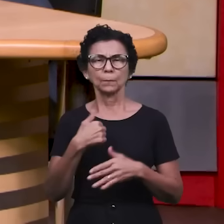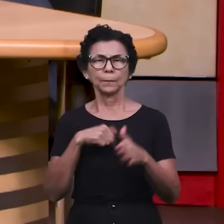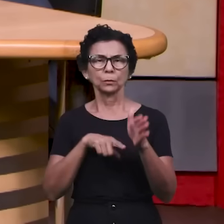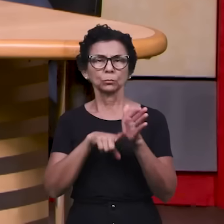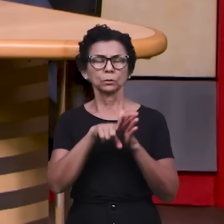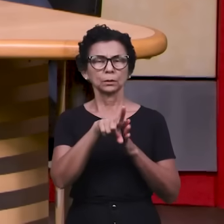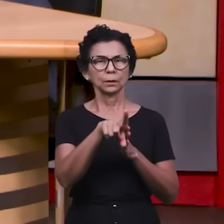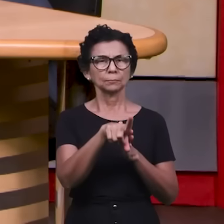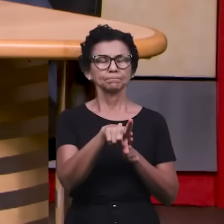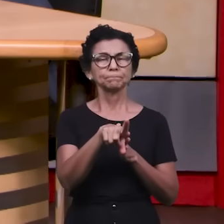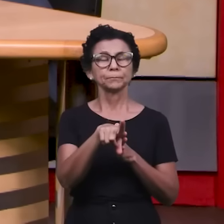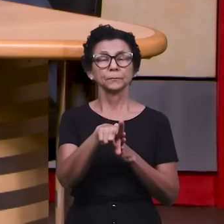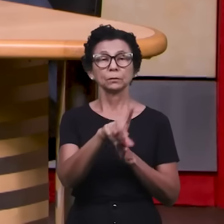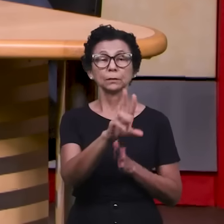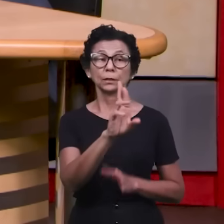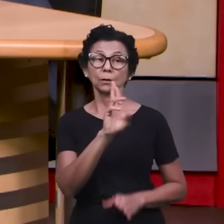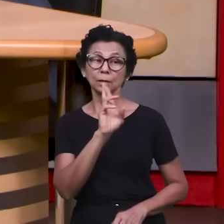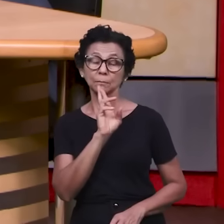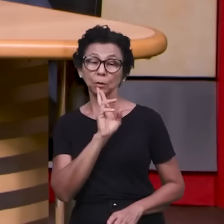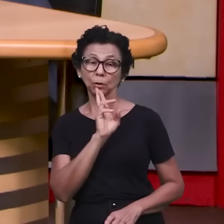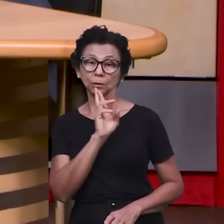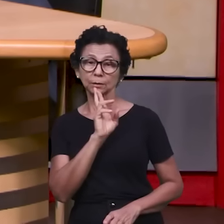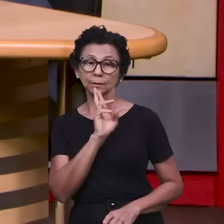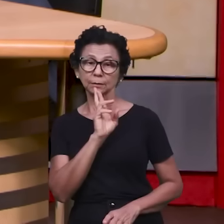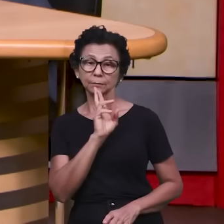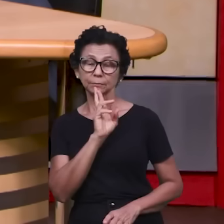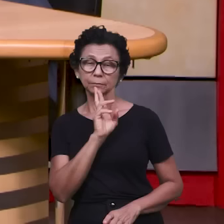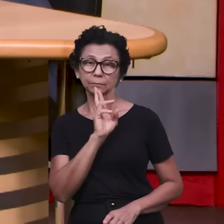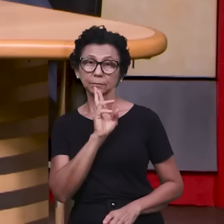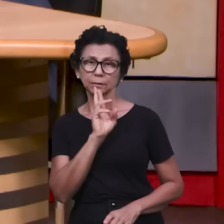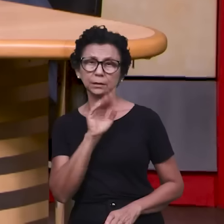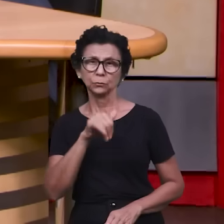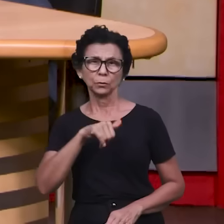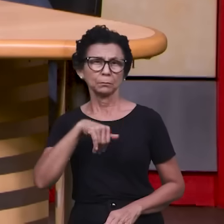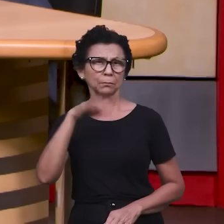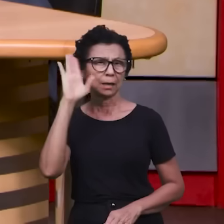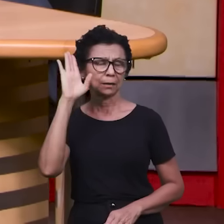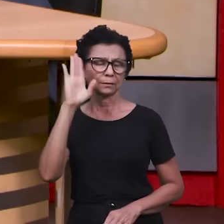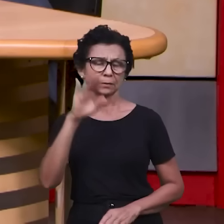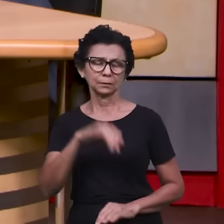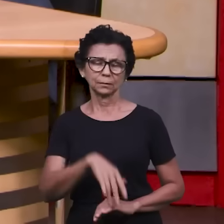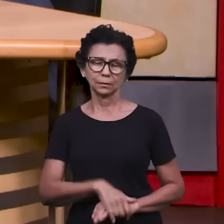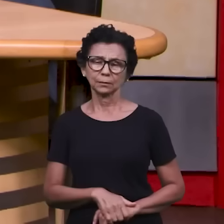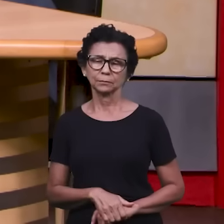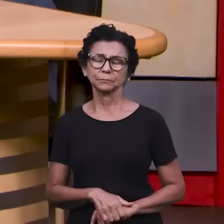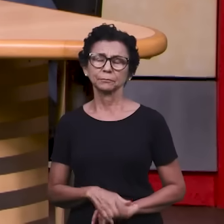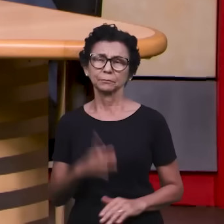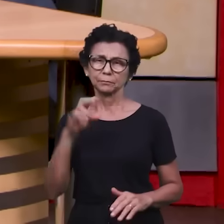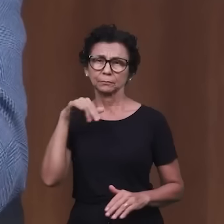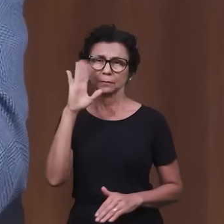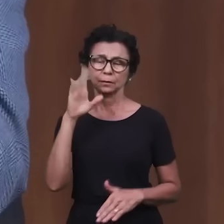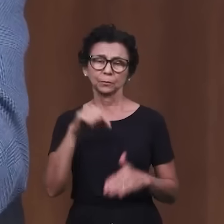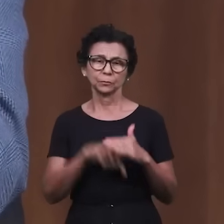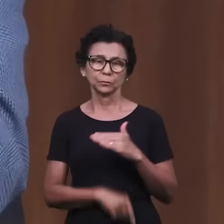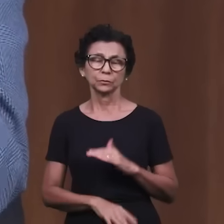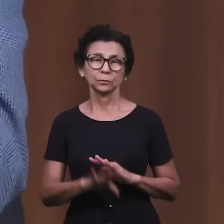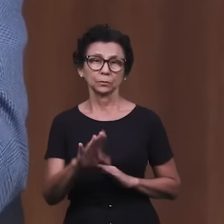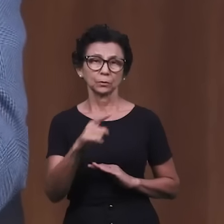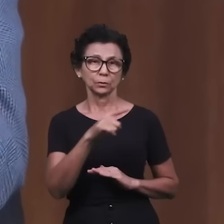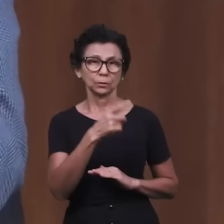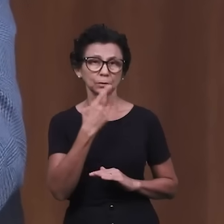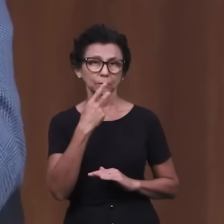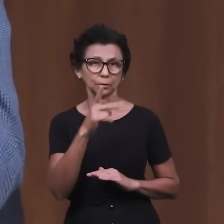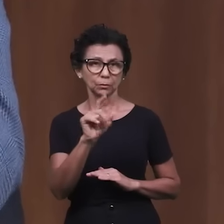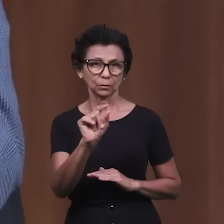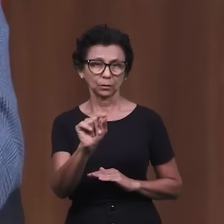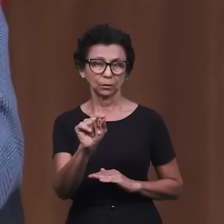eu queria uma resposta, ele já deu, mas ele foi além da resposta. E é muito importante. Que ele falou, olha só,